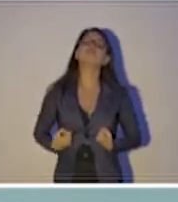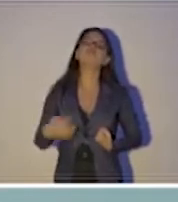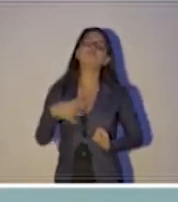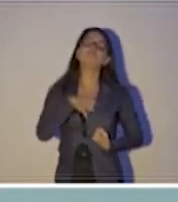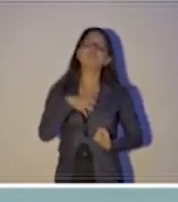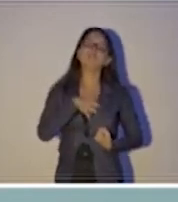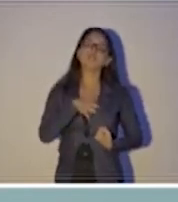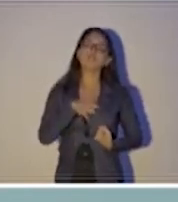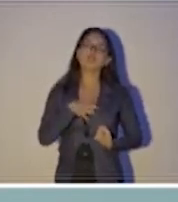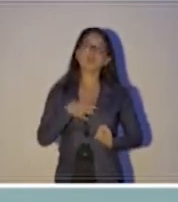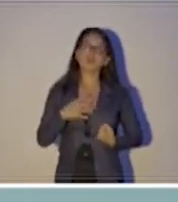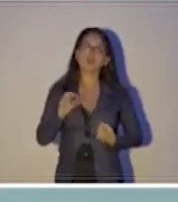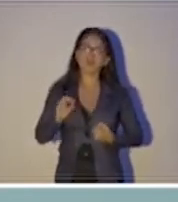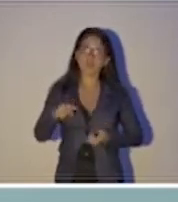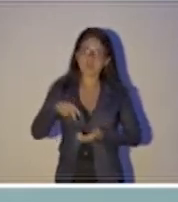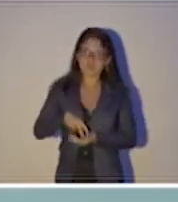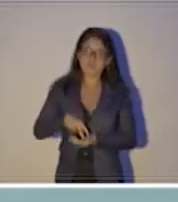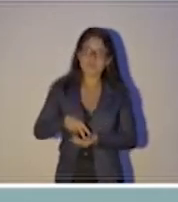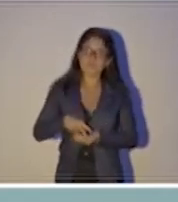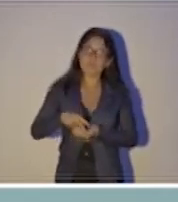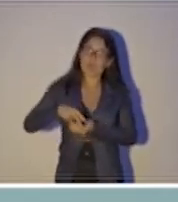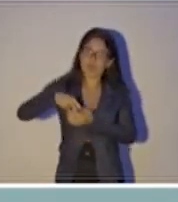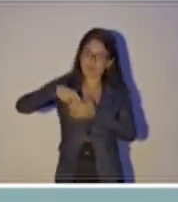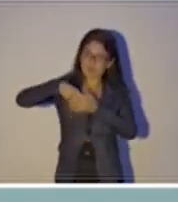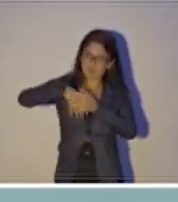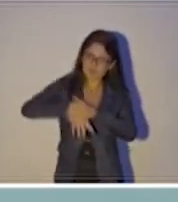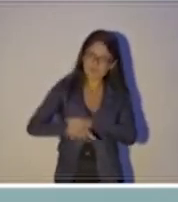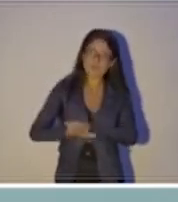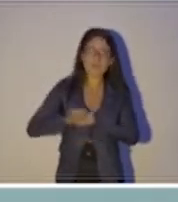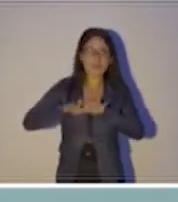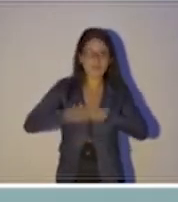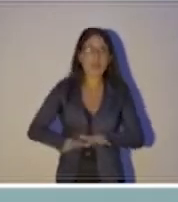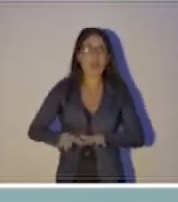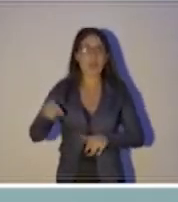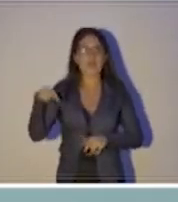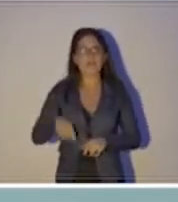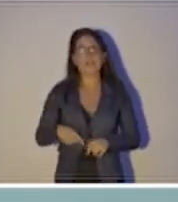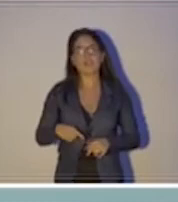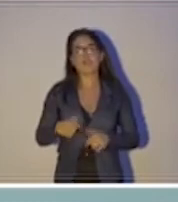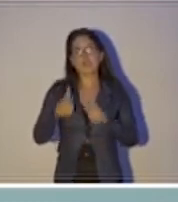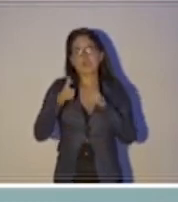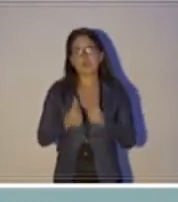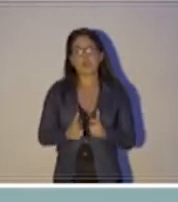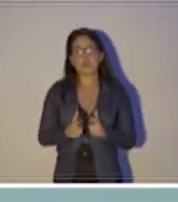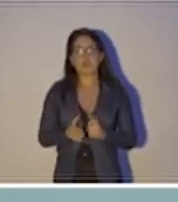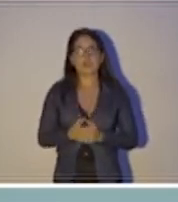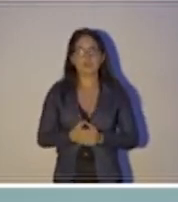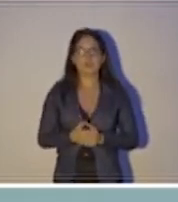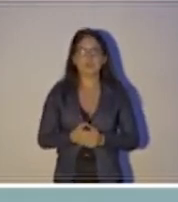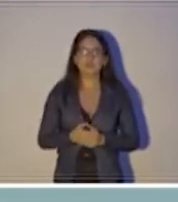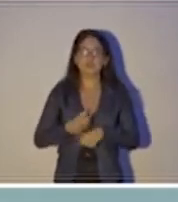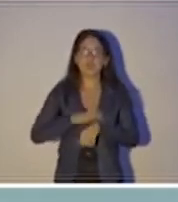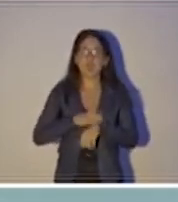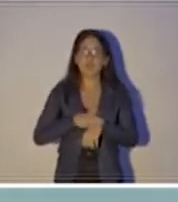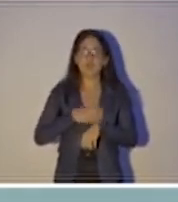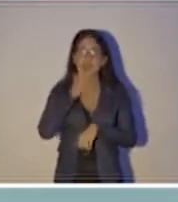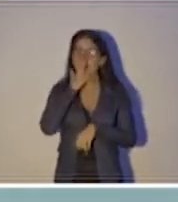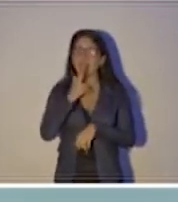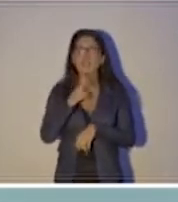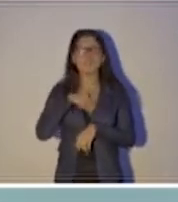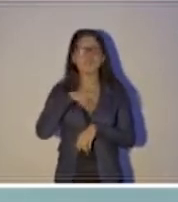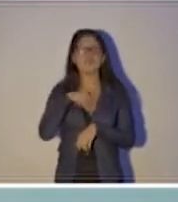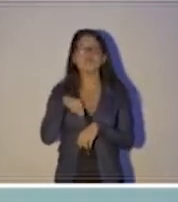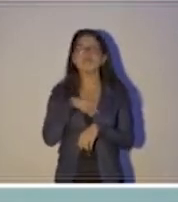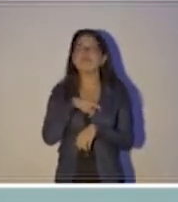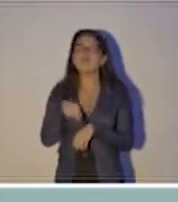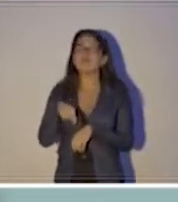raízes crescerem ao redor dos pés. Esse é o meu lugar. O tempo parece perder a pressa. Observo a